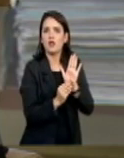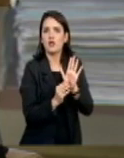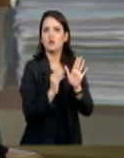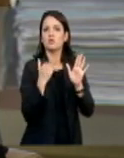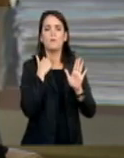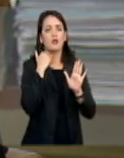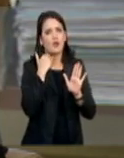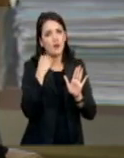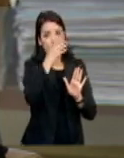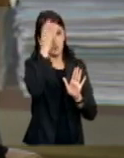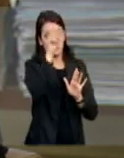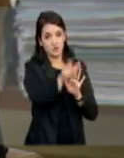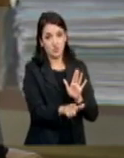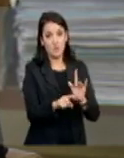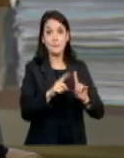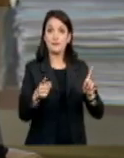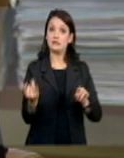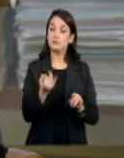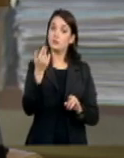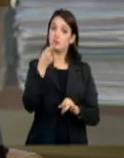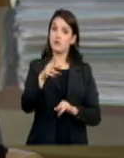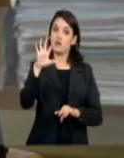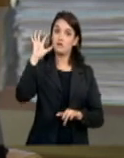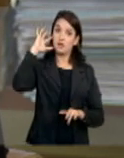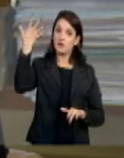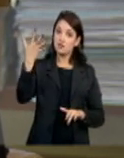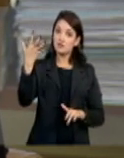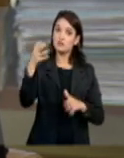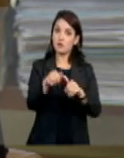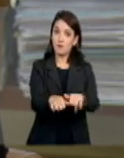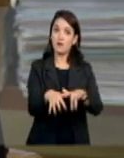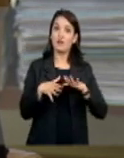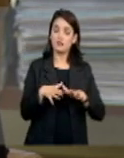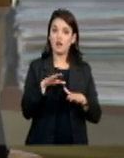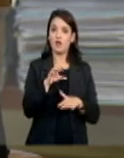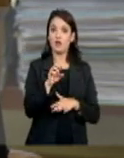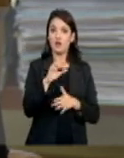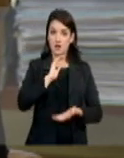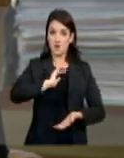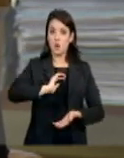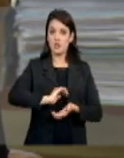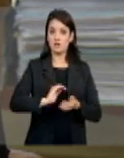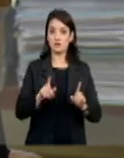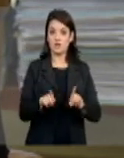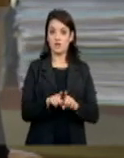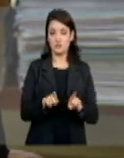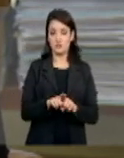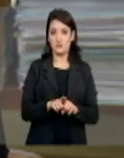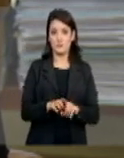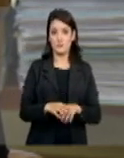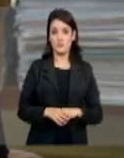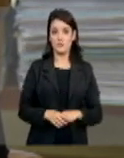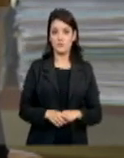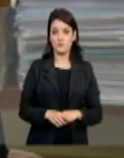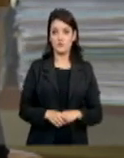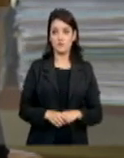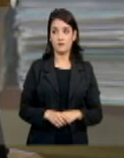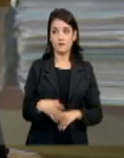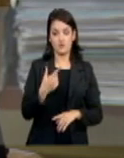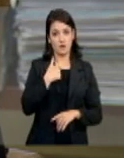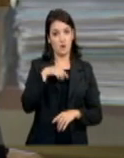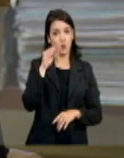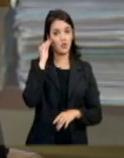importante assinalar no entanto o presidente que essa lesão plenário do supremo tribunal federal tal como eu a inter pato